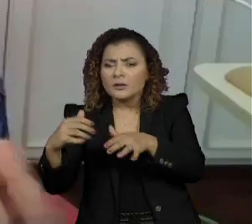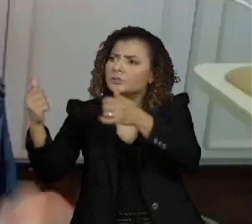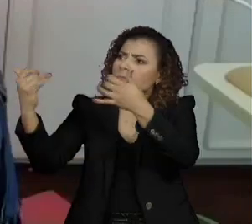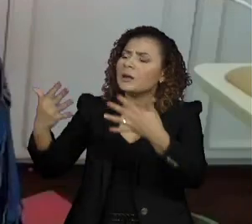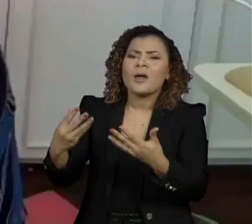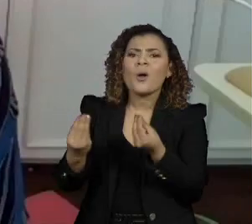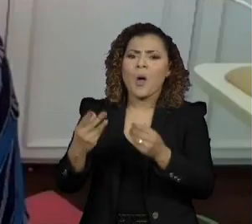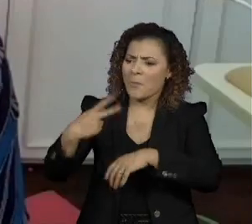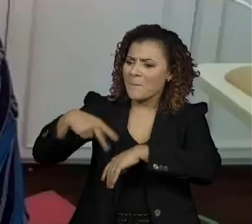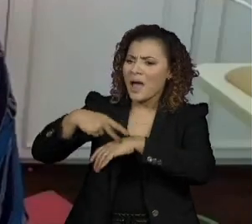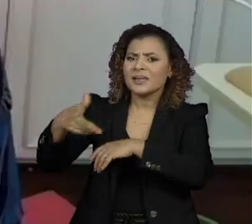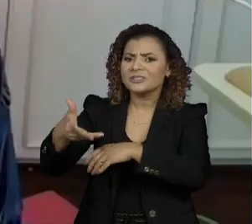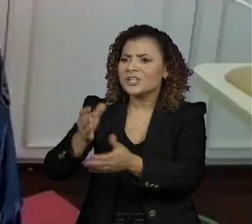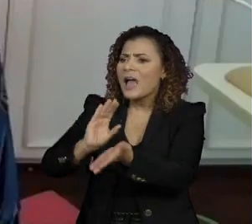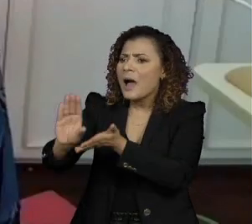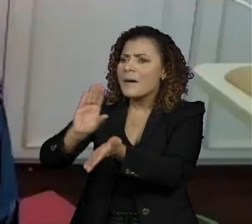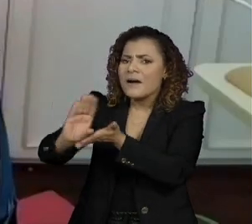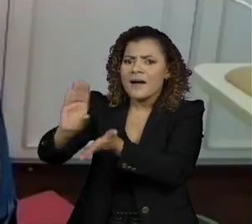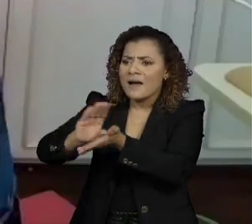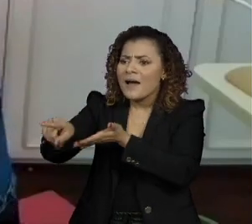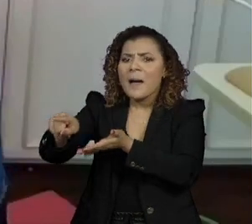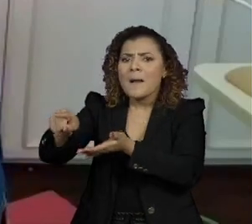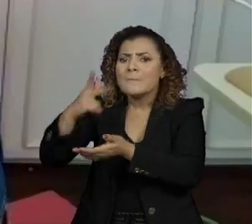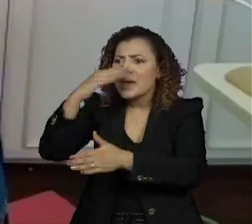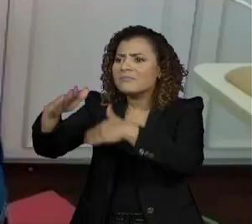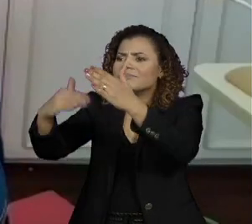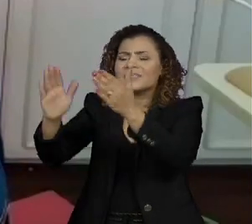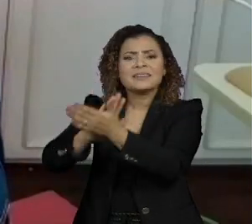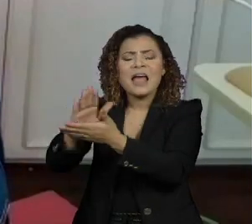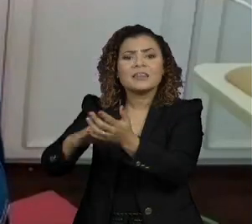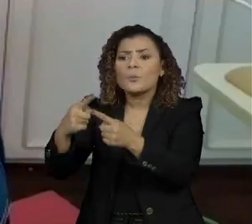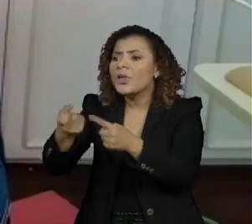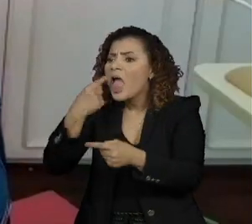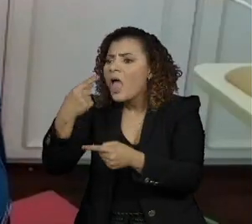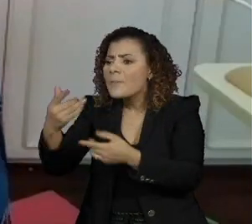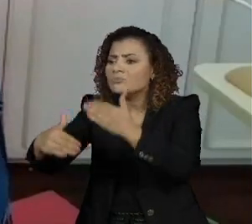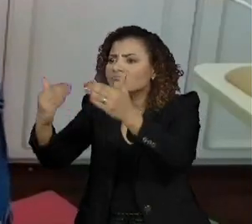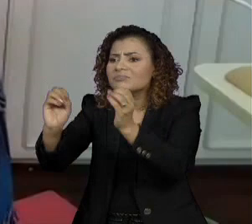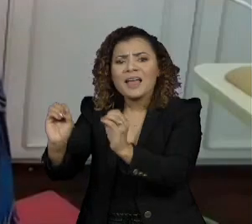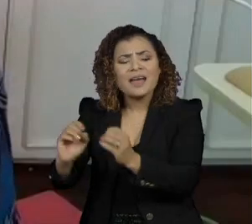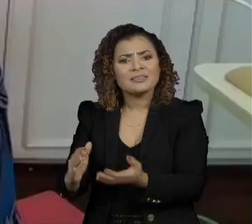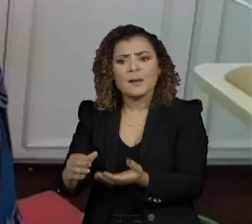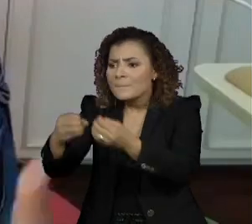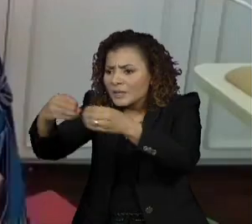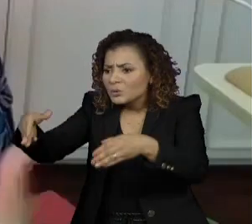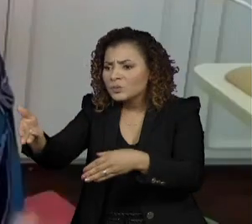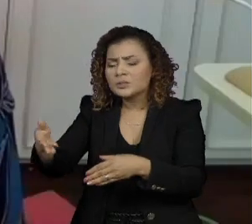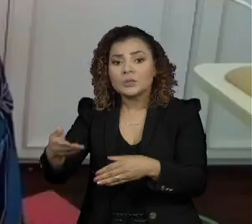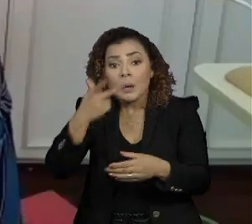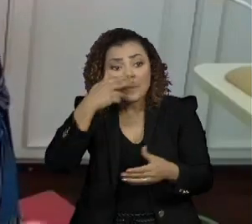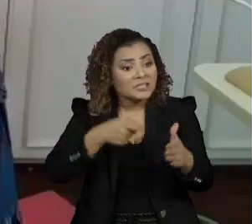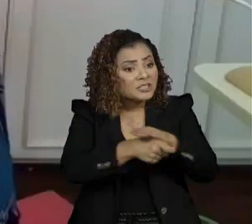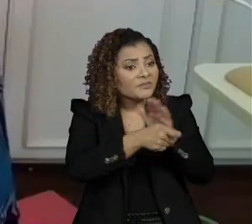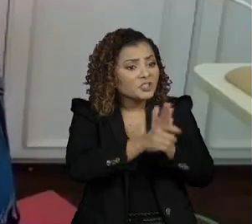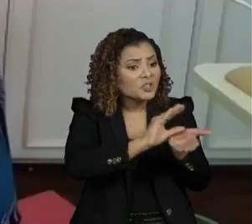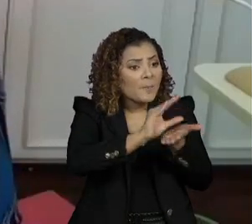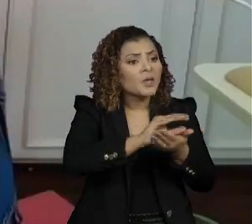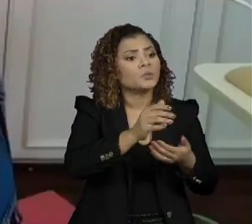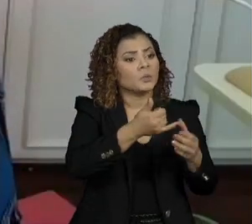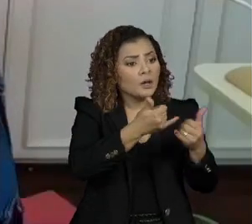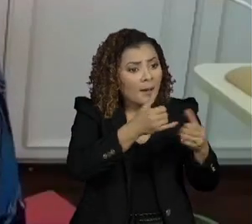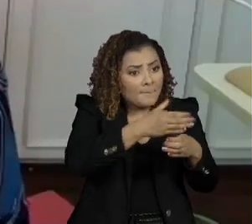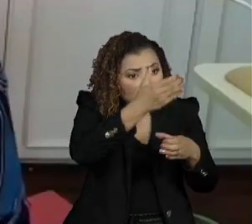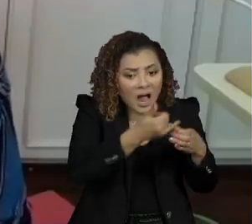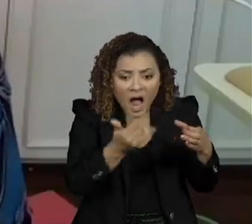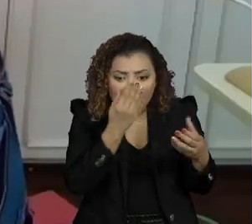naquilo que não funciona e ataca aquilo que nós sabemos que funciona. É algo absolutamente extraordinário, mas